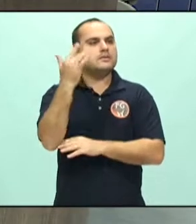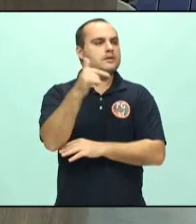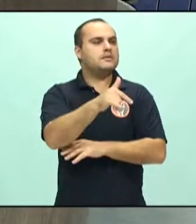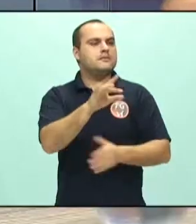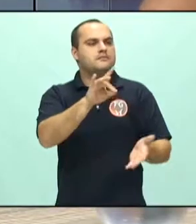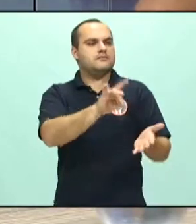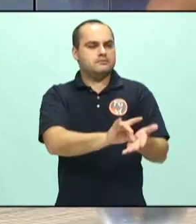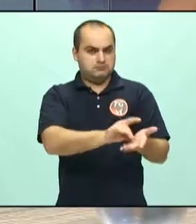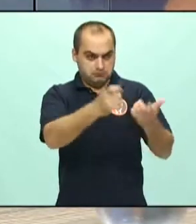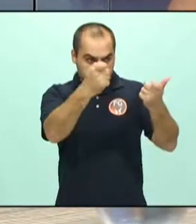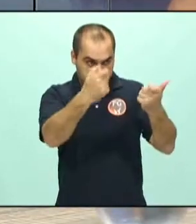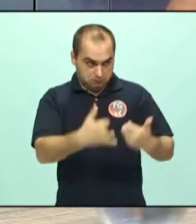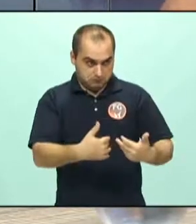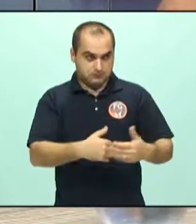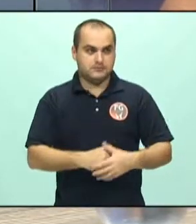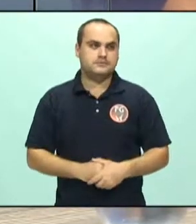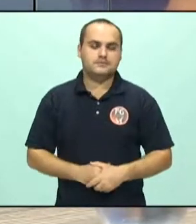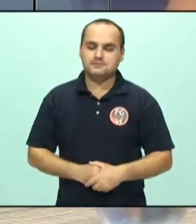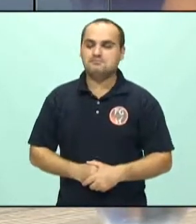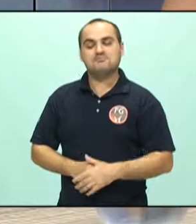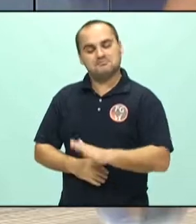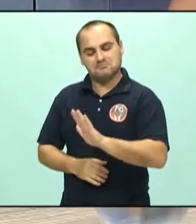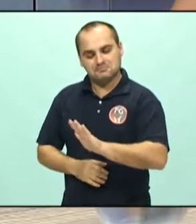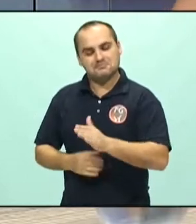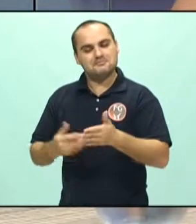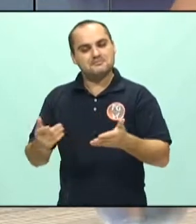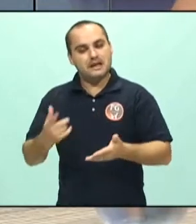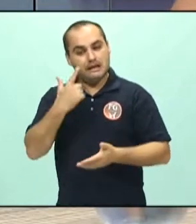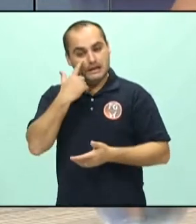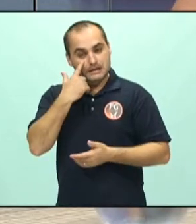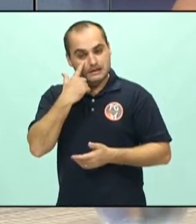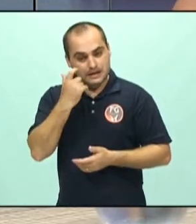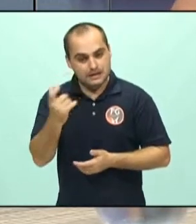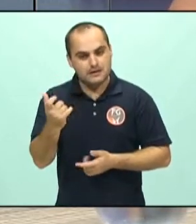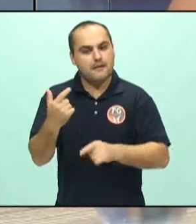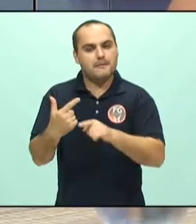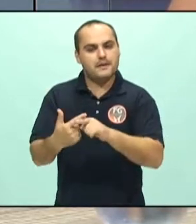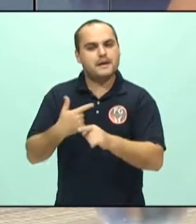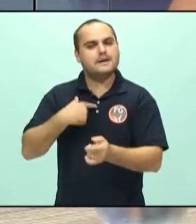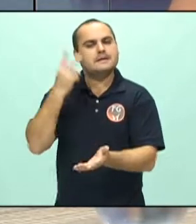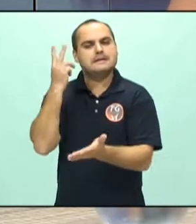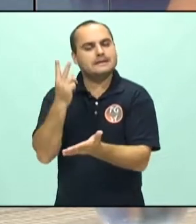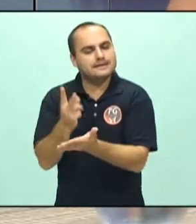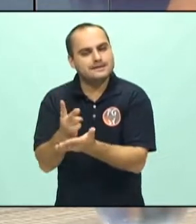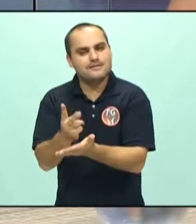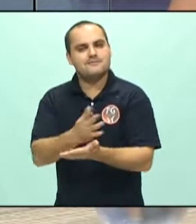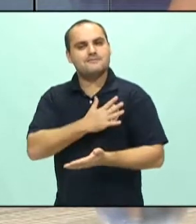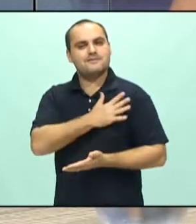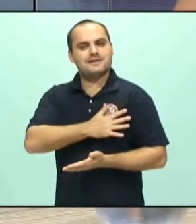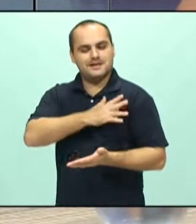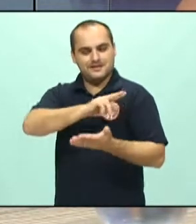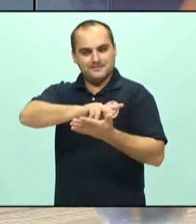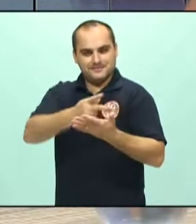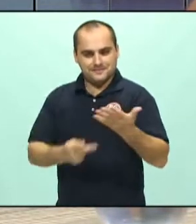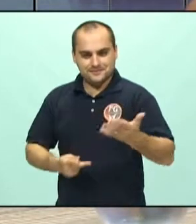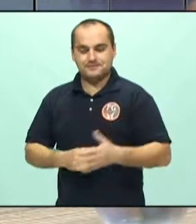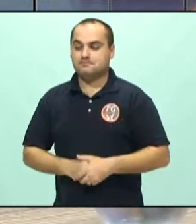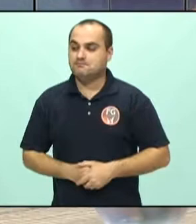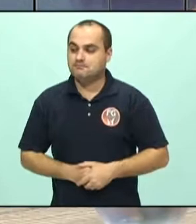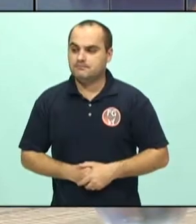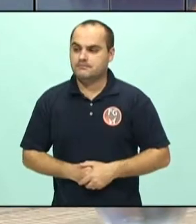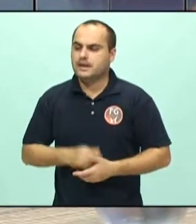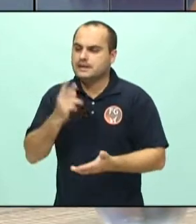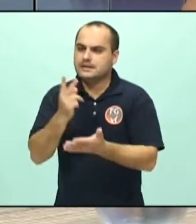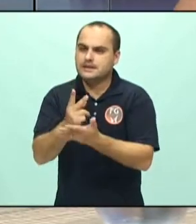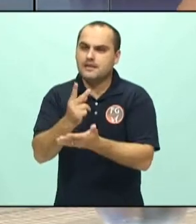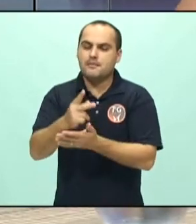foi bem interessante, assim, porque primeiro eu sempre gostei bastante, assim, de poesia, e toda vez que o professor trazia um trabalho, assim, quando a